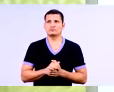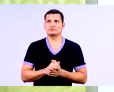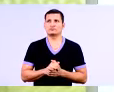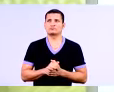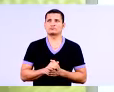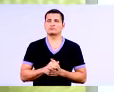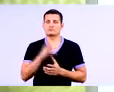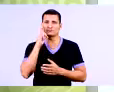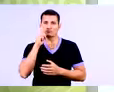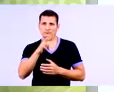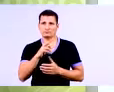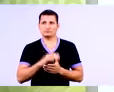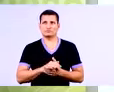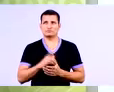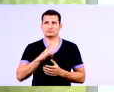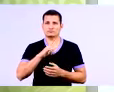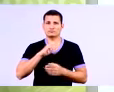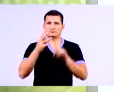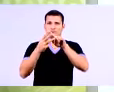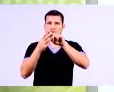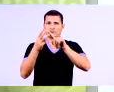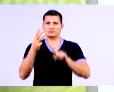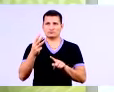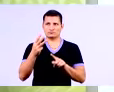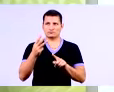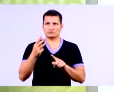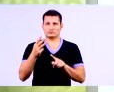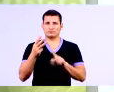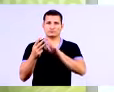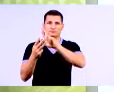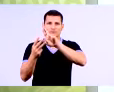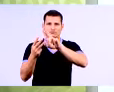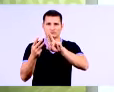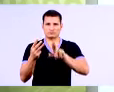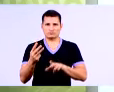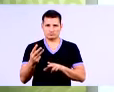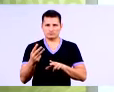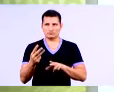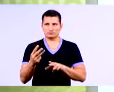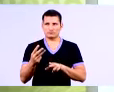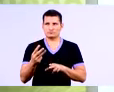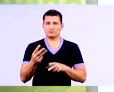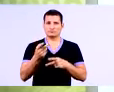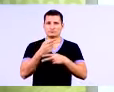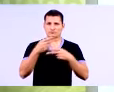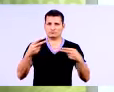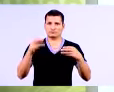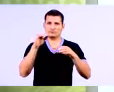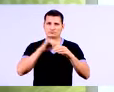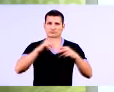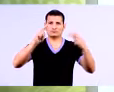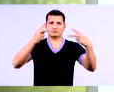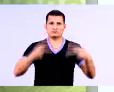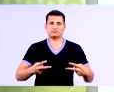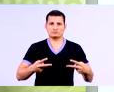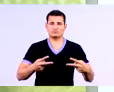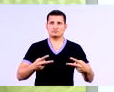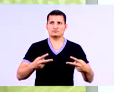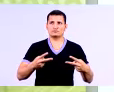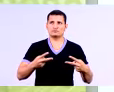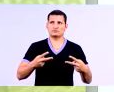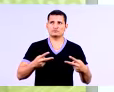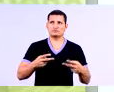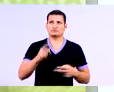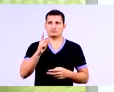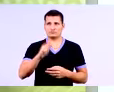vimos. Existem 3 tipos de elementos dentro de uma página HTML,